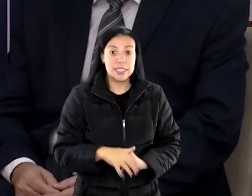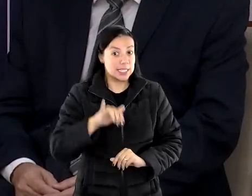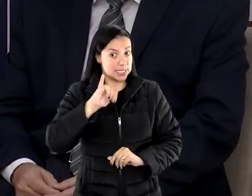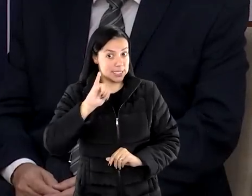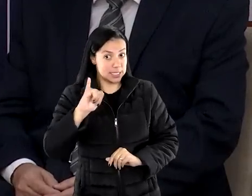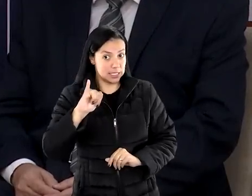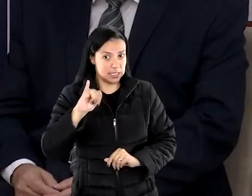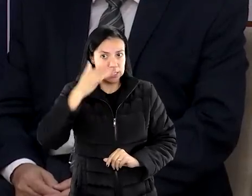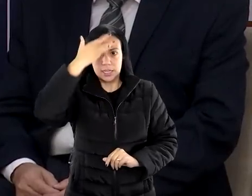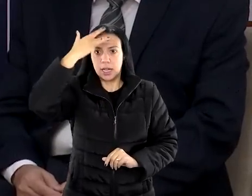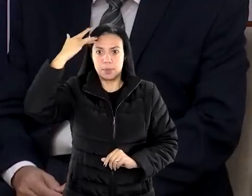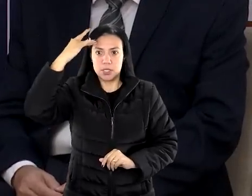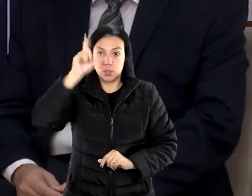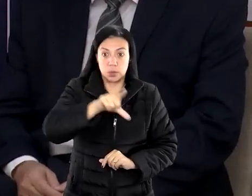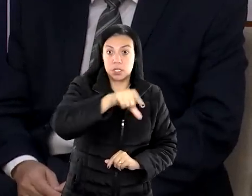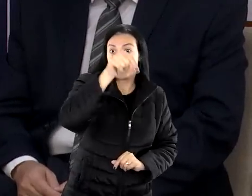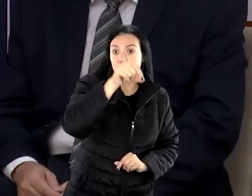comigo.